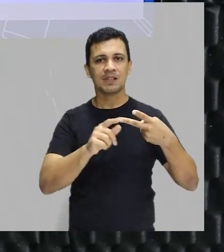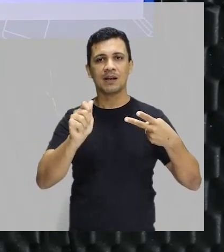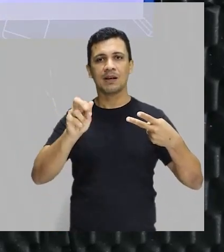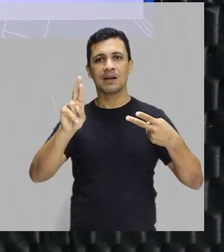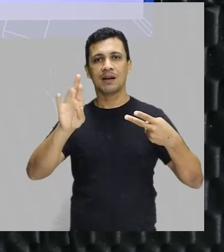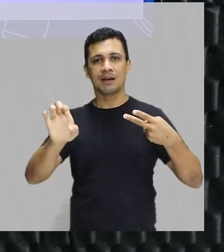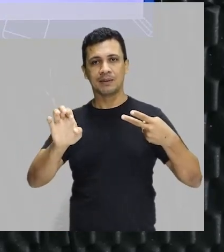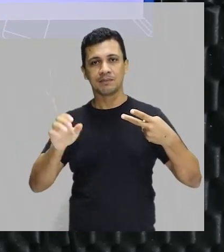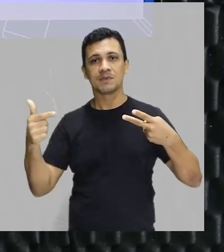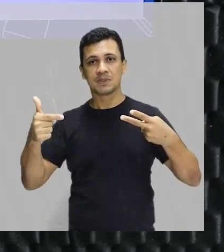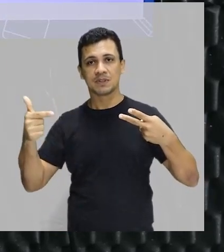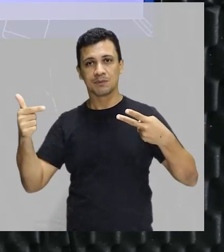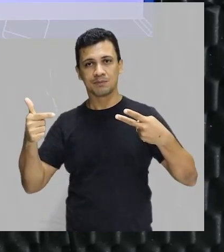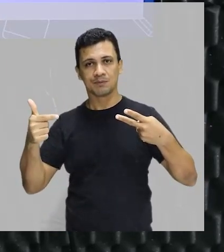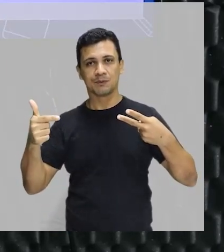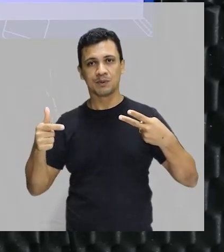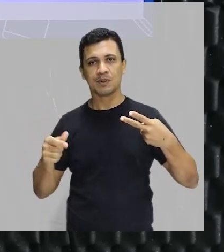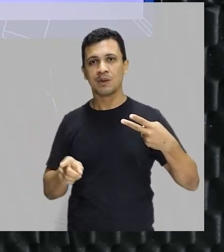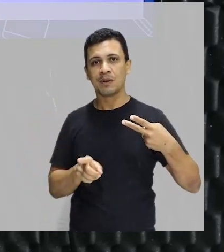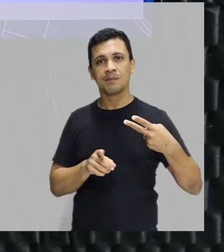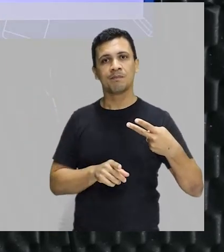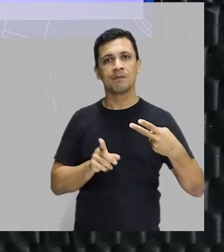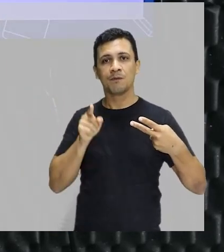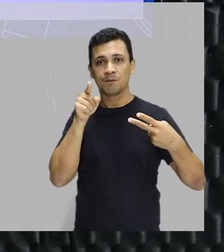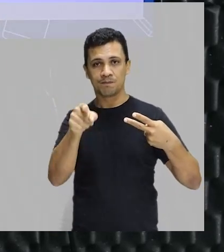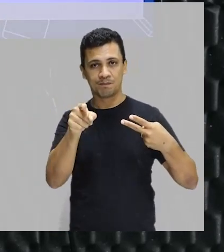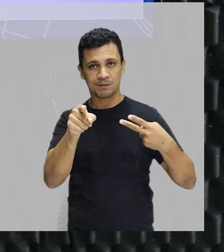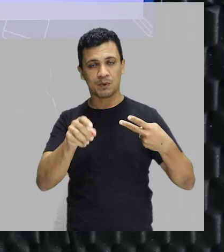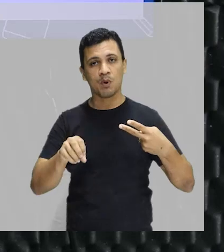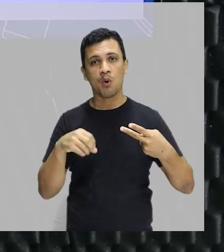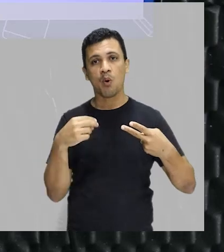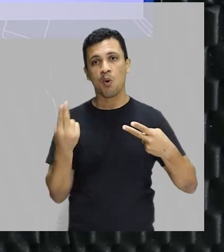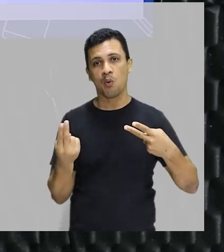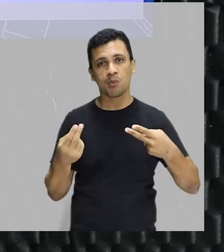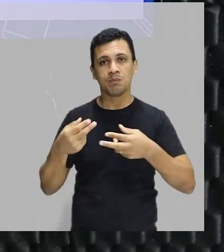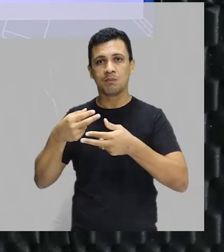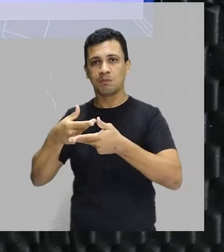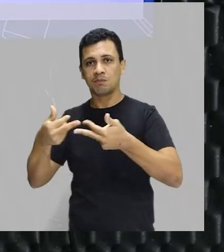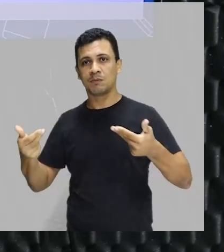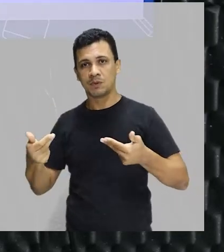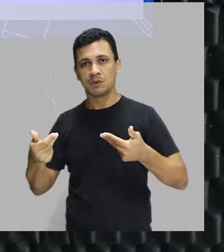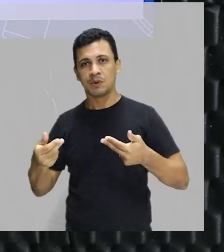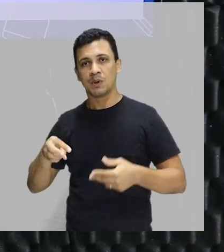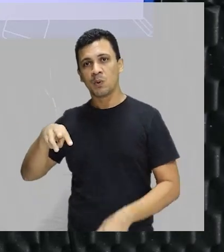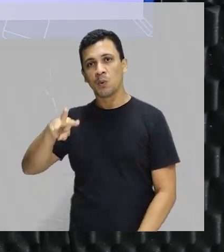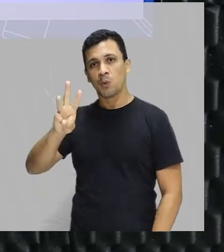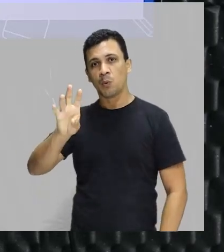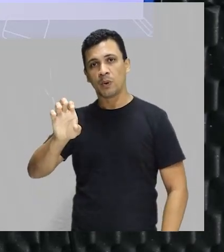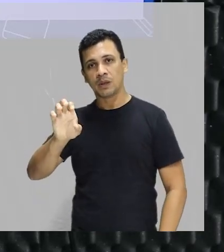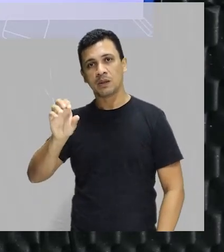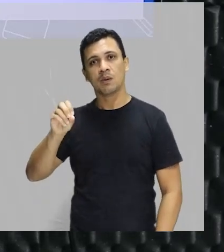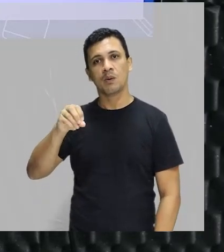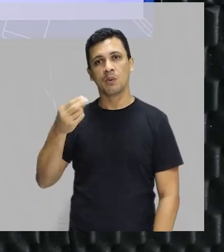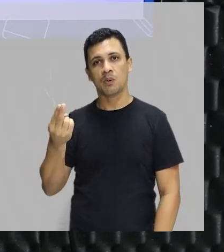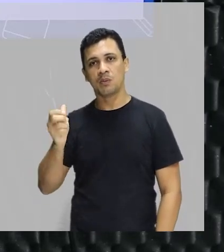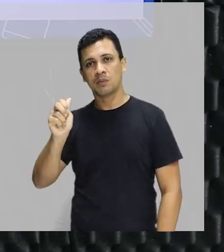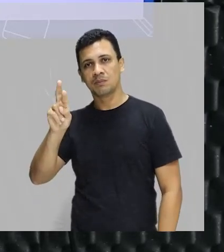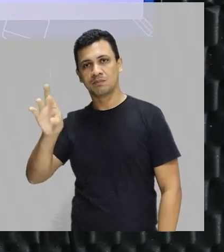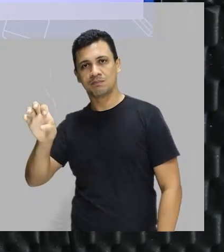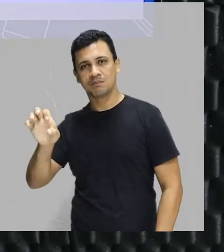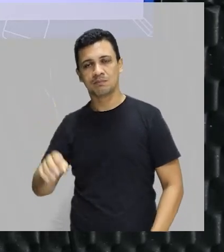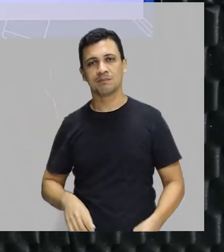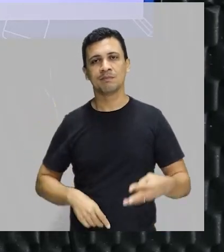segunda, you are, ou você usa para o plural. We are, nós somos ou nós estamos.